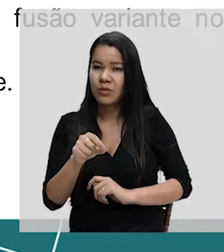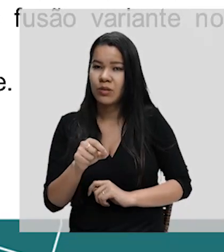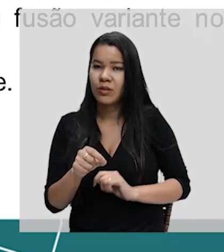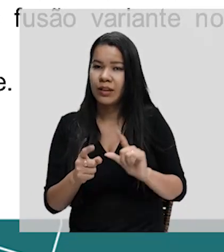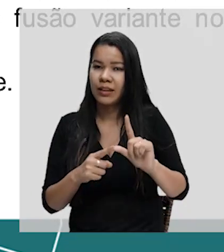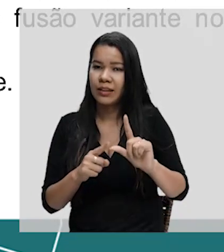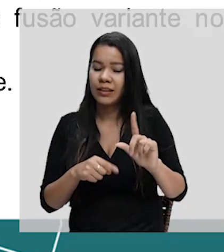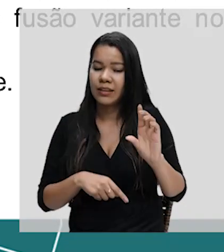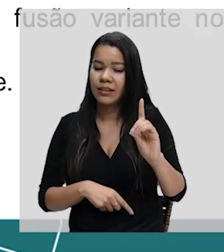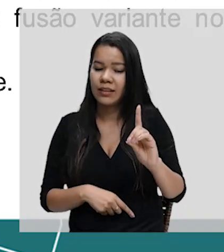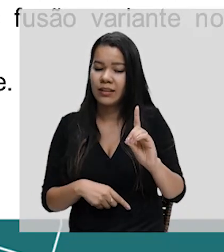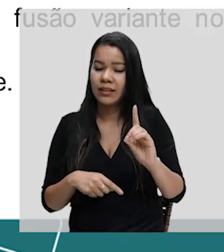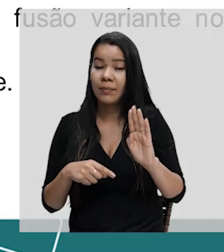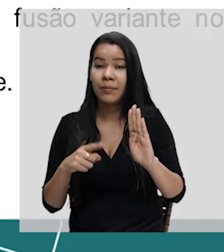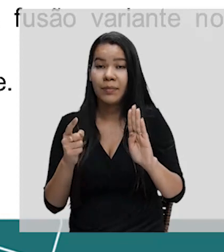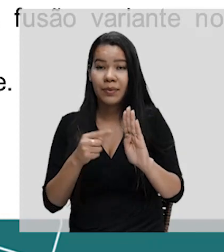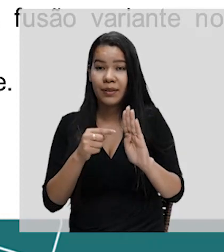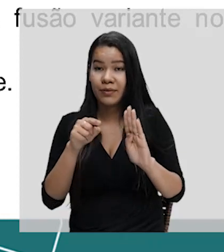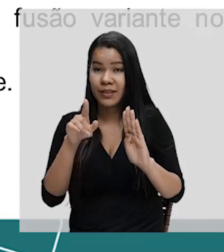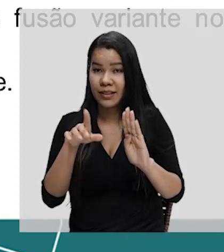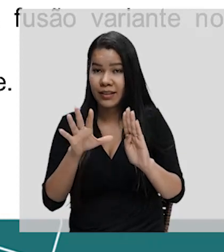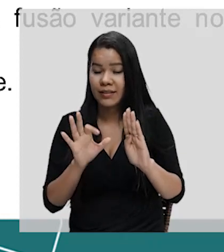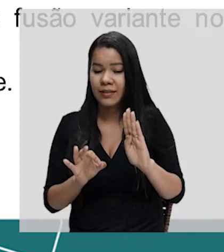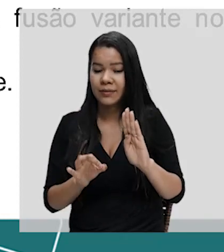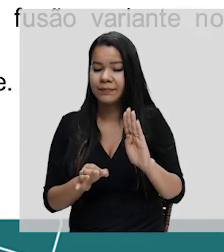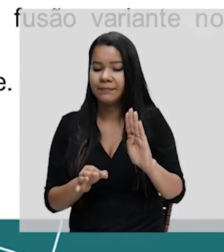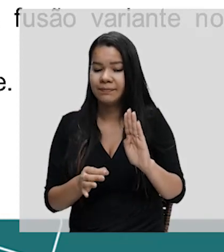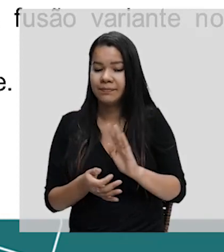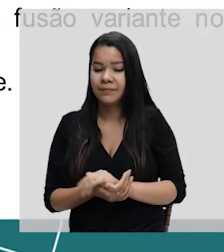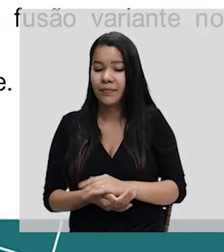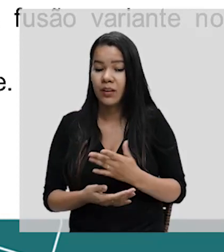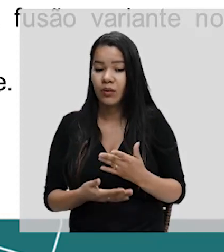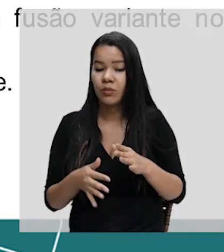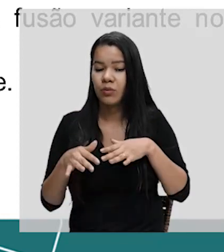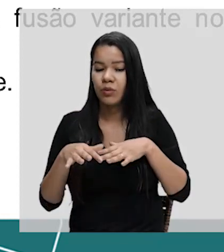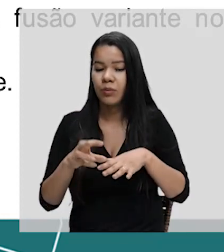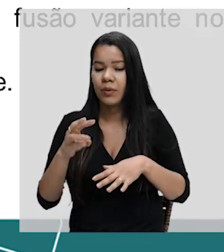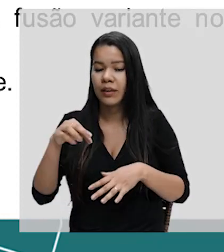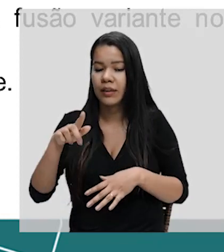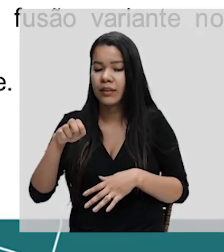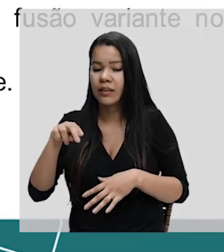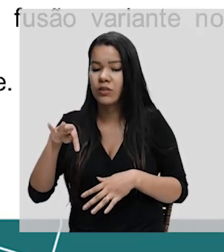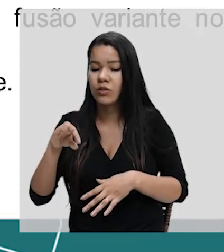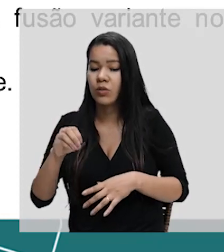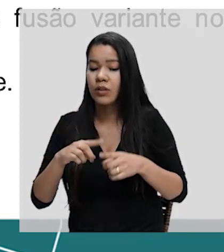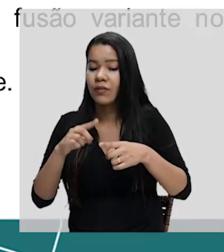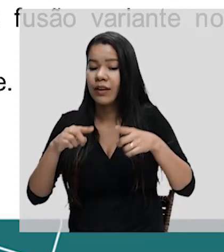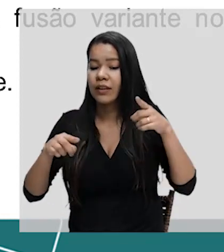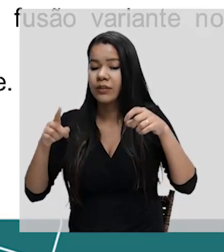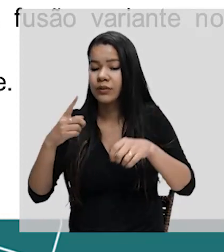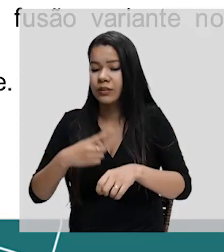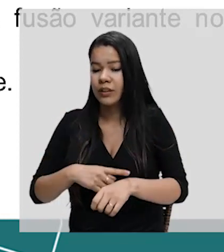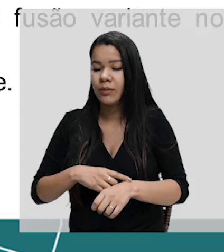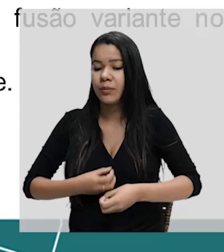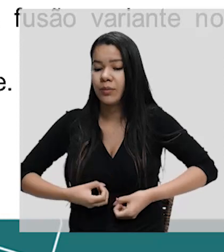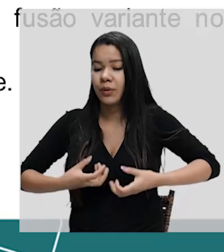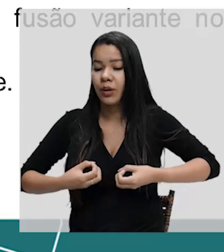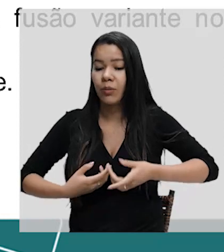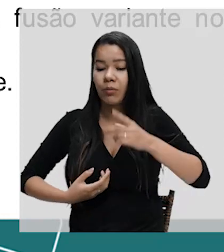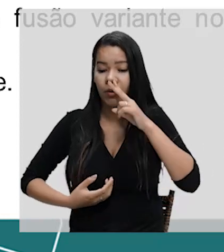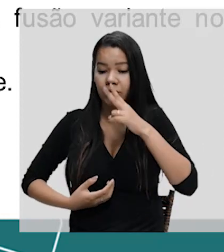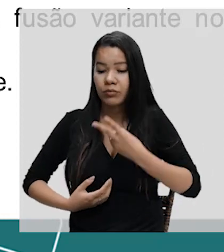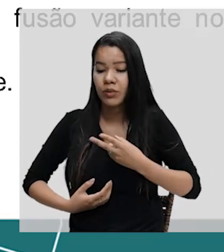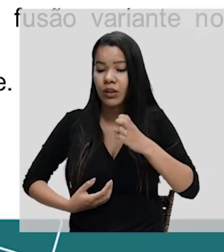magnético variando, né, no tempo gera uma força eletromotriz induzida, né?